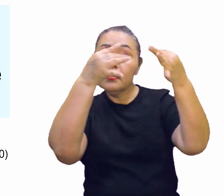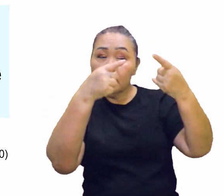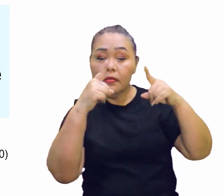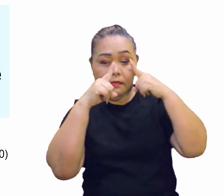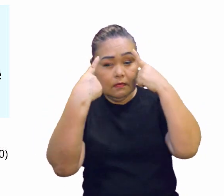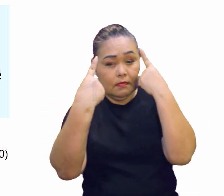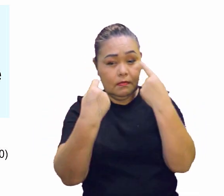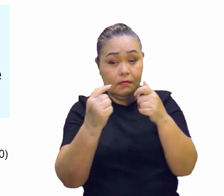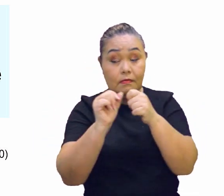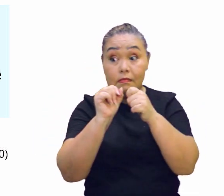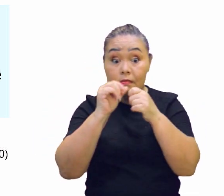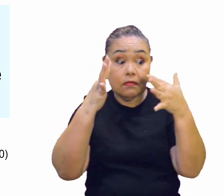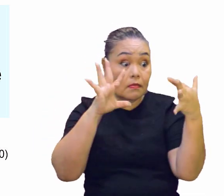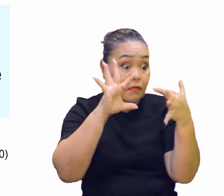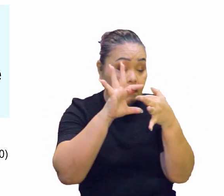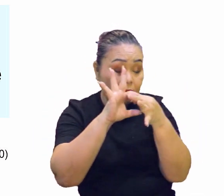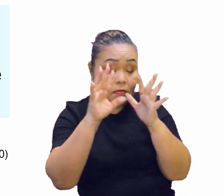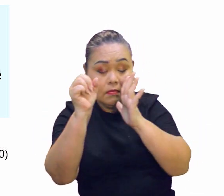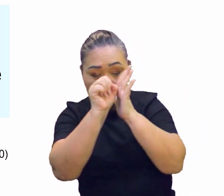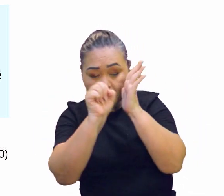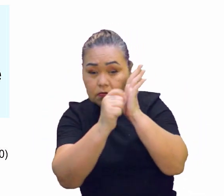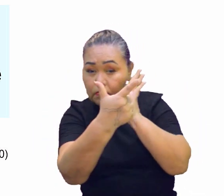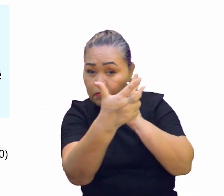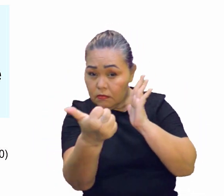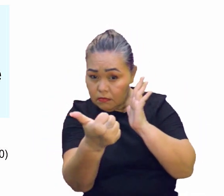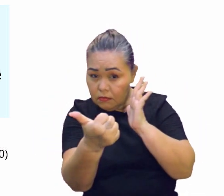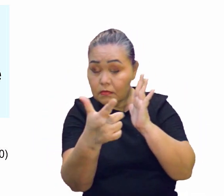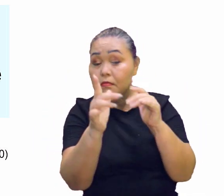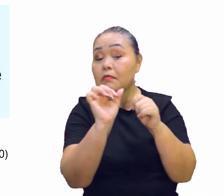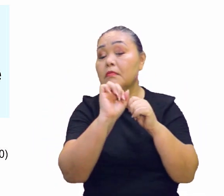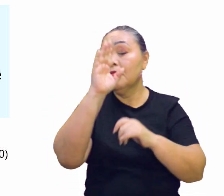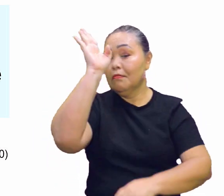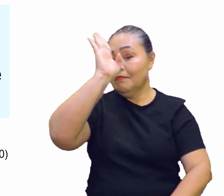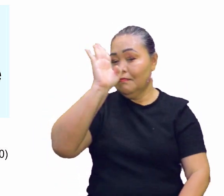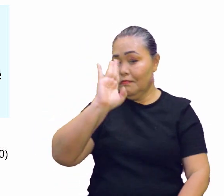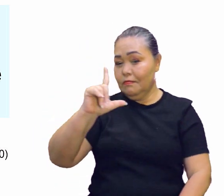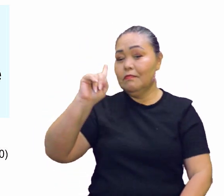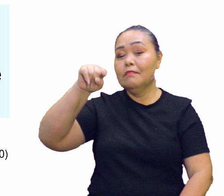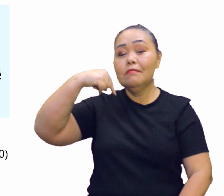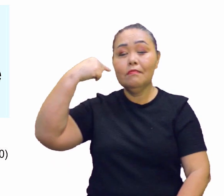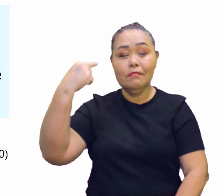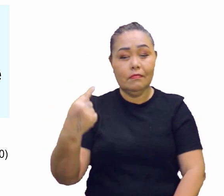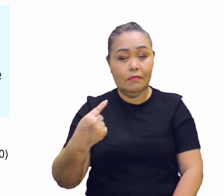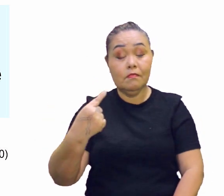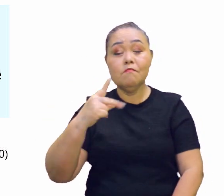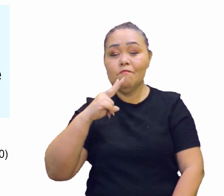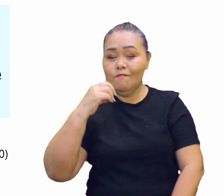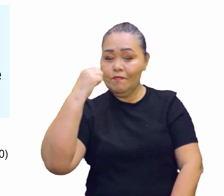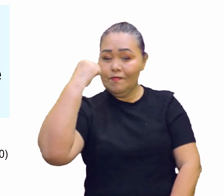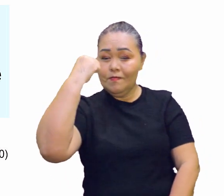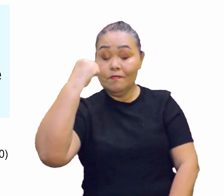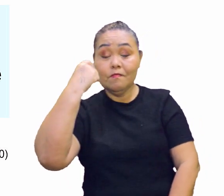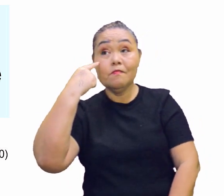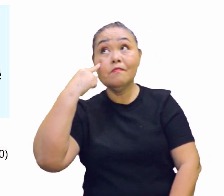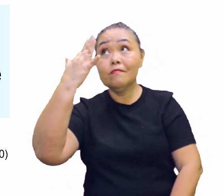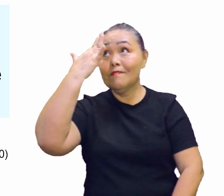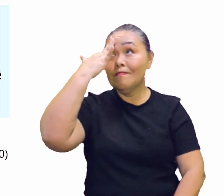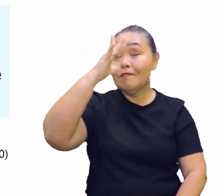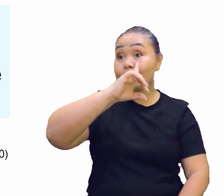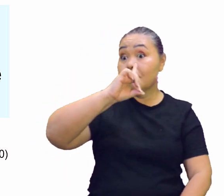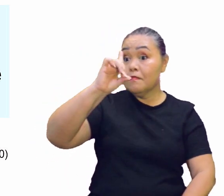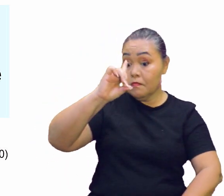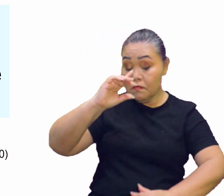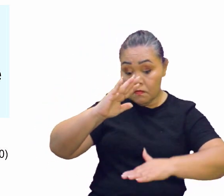interessante porque esse contexto do século XXI, que o Brasil vai exercer essa potência, vai ser graças a